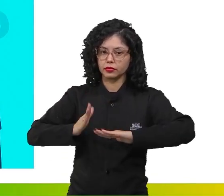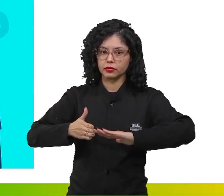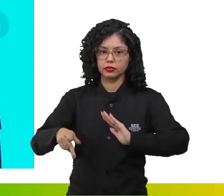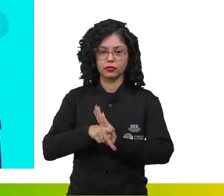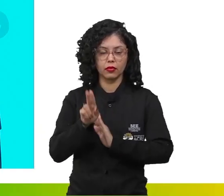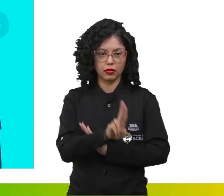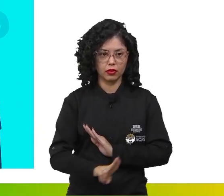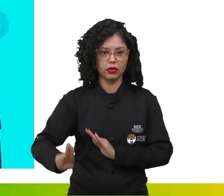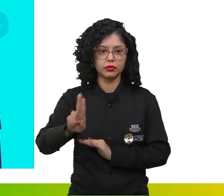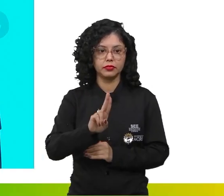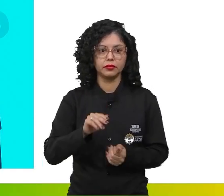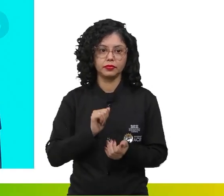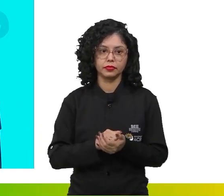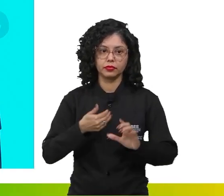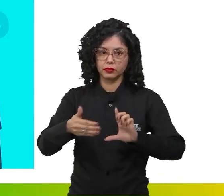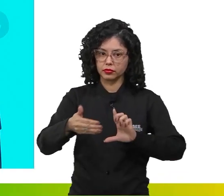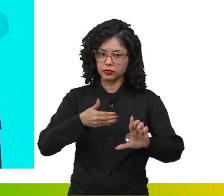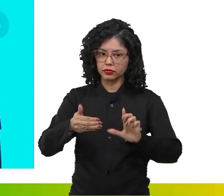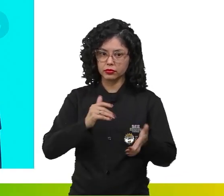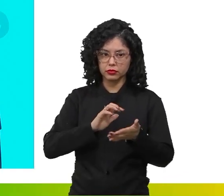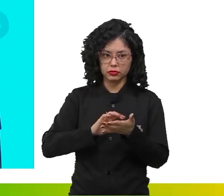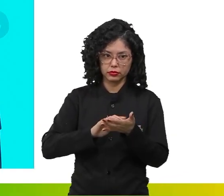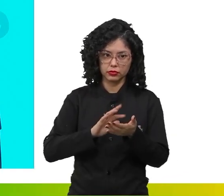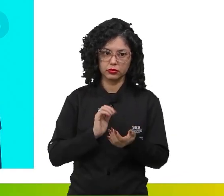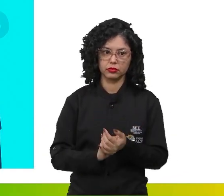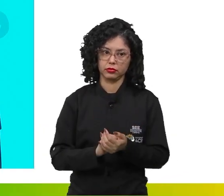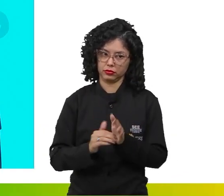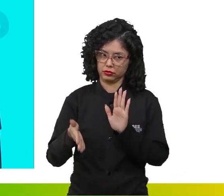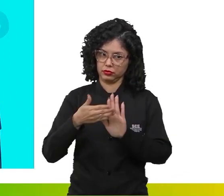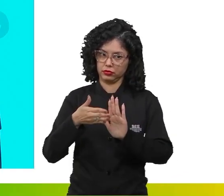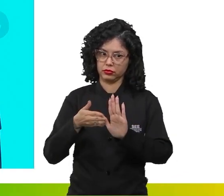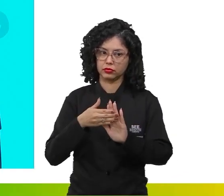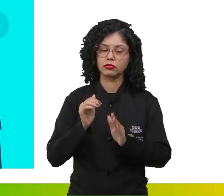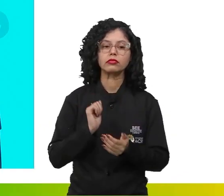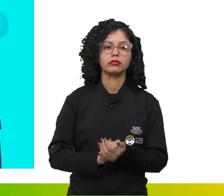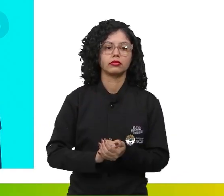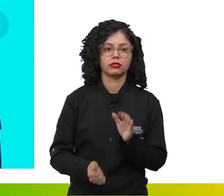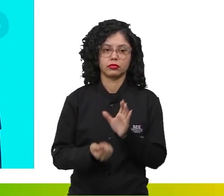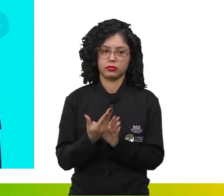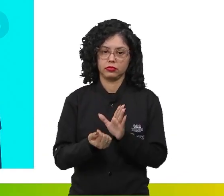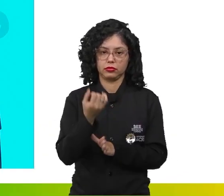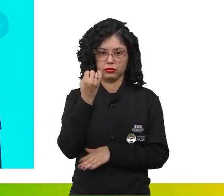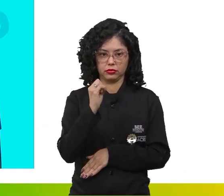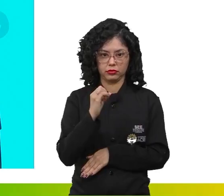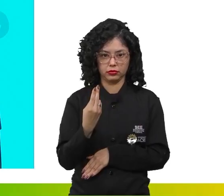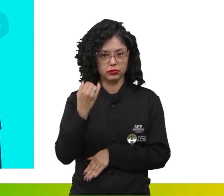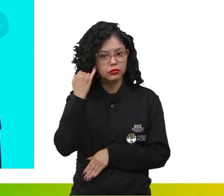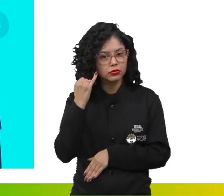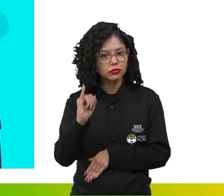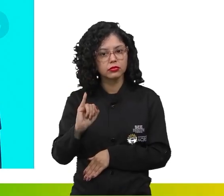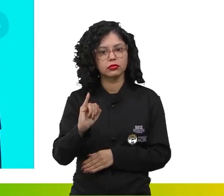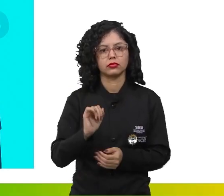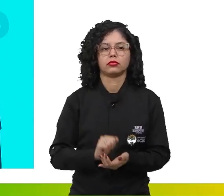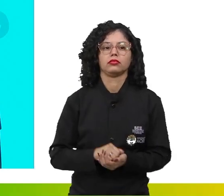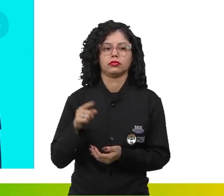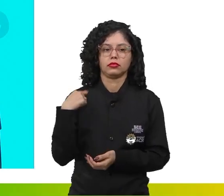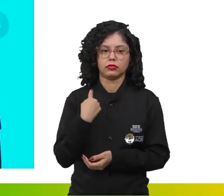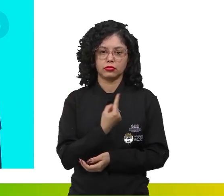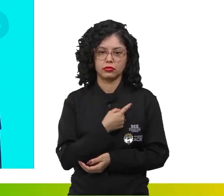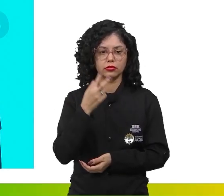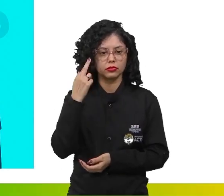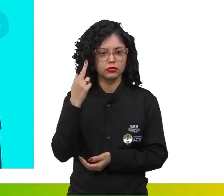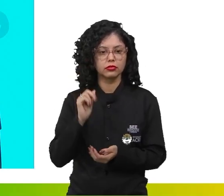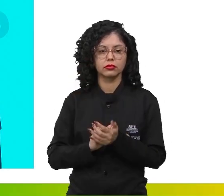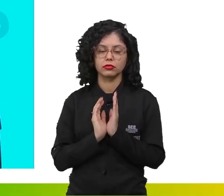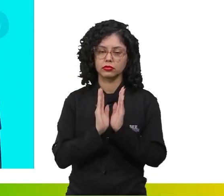elas utilizam aí as plataformas digitais para promover marcas, produtos ou ideias, que normalmente tem